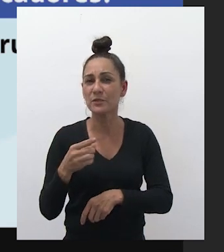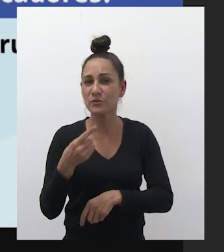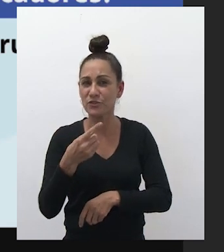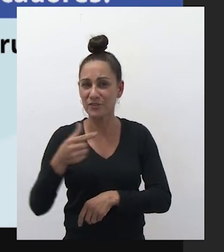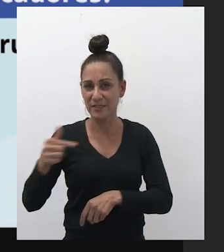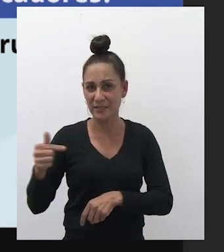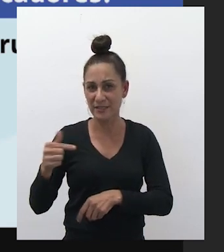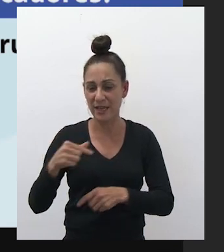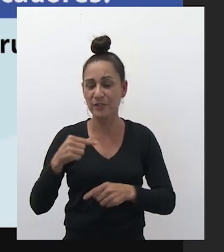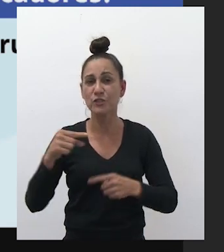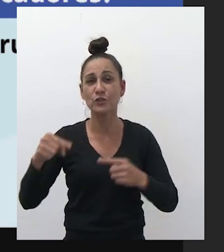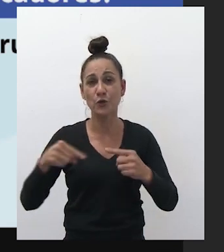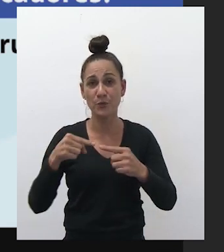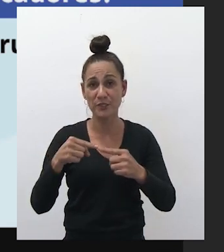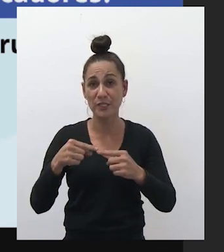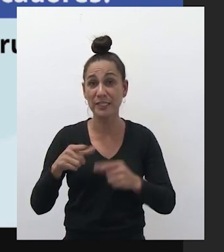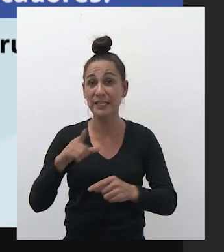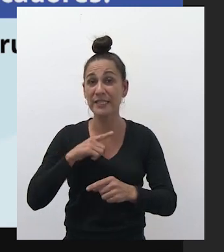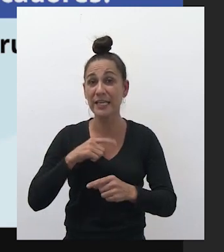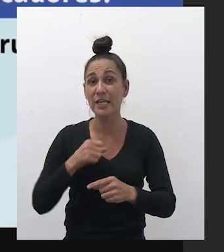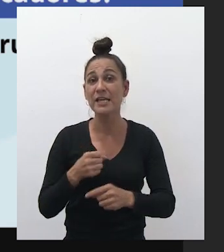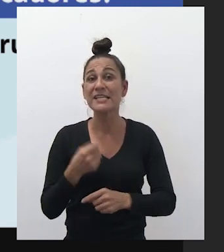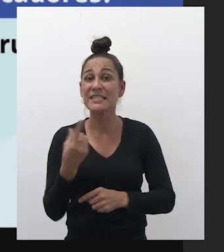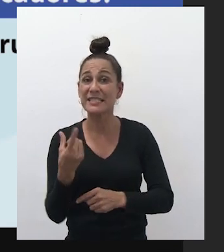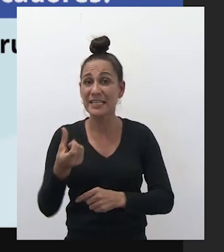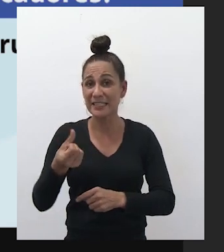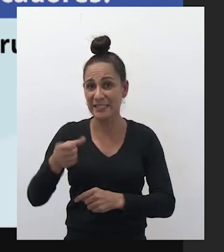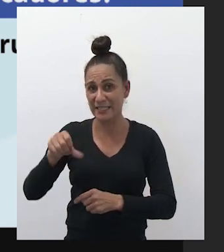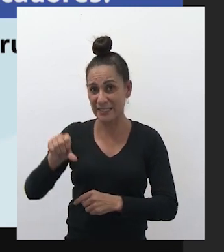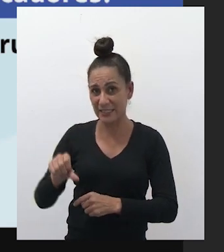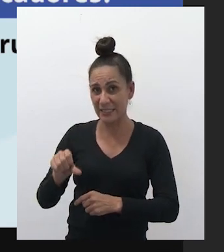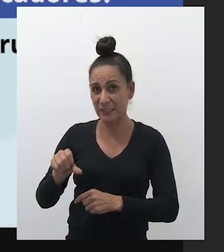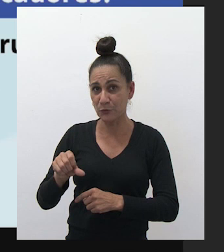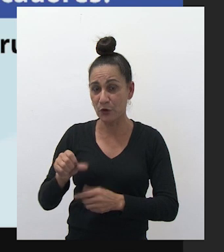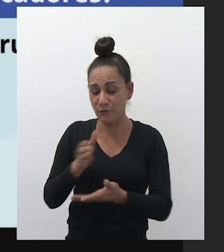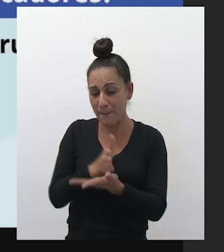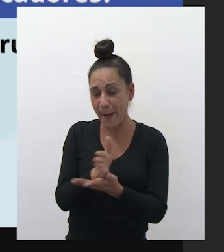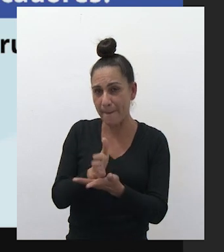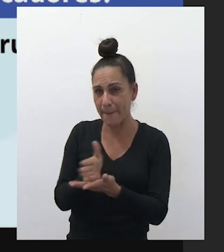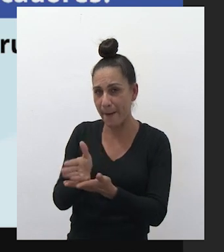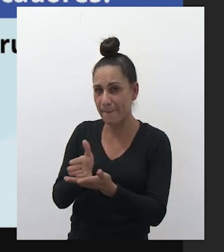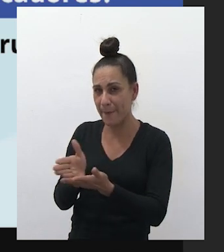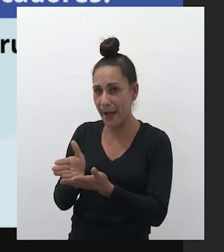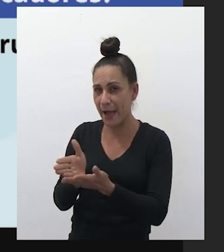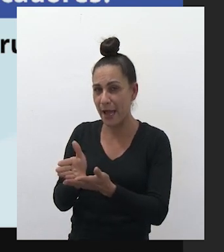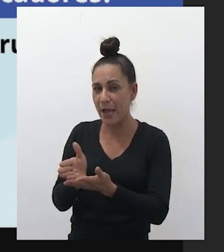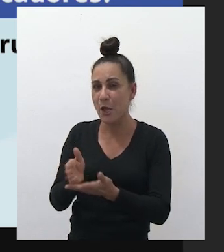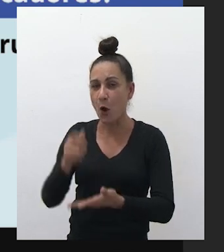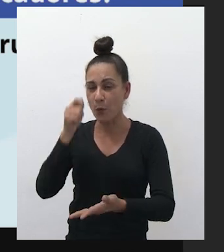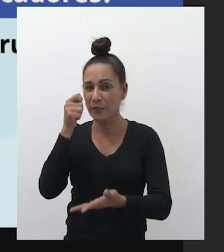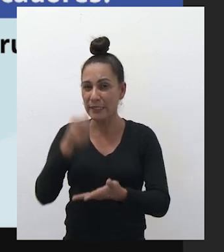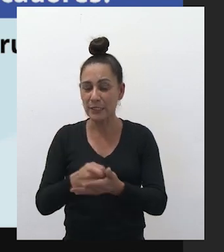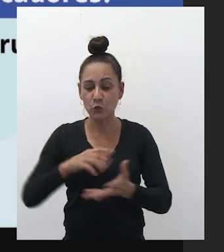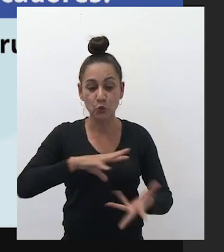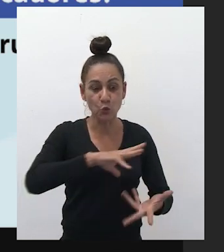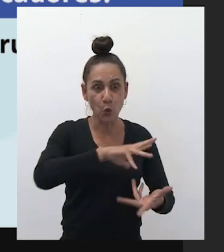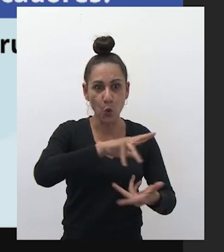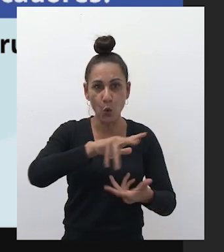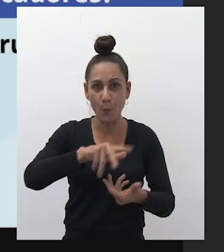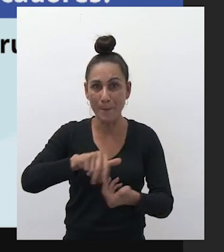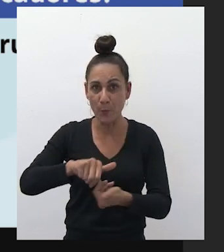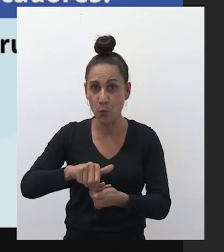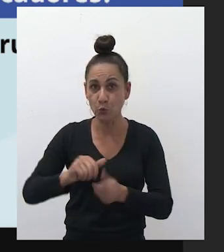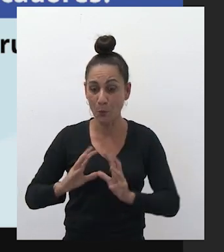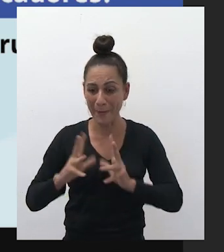objetivos que têm consigo aí 169 metas para que todos os países do mundo que fazem parte